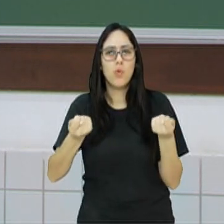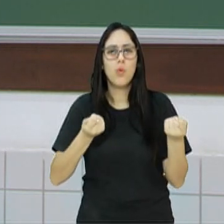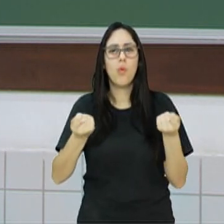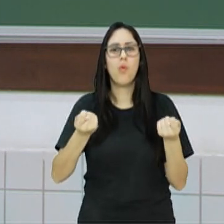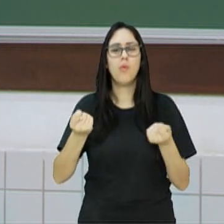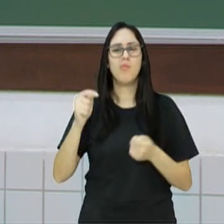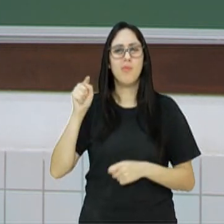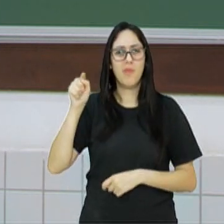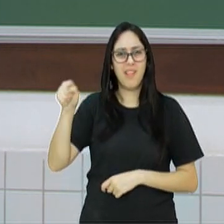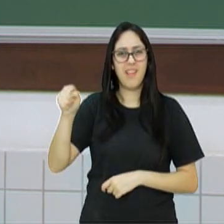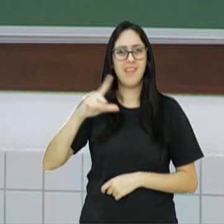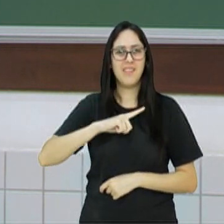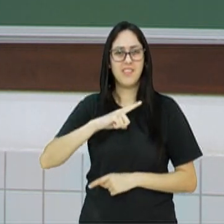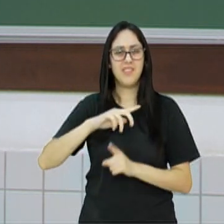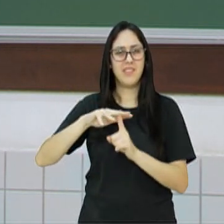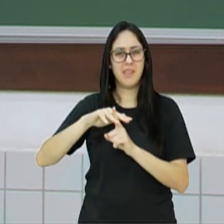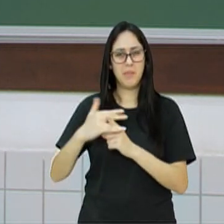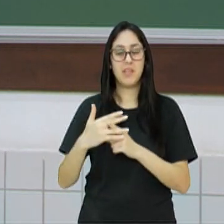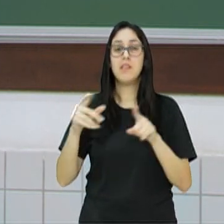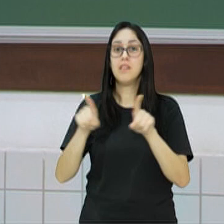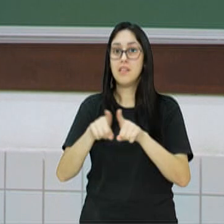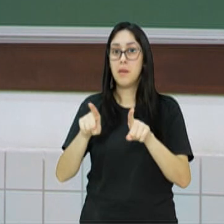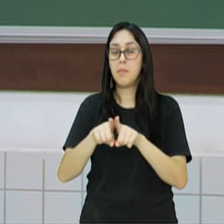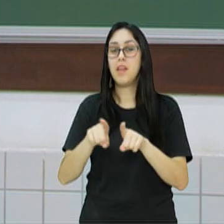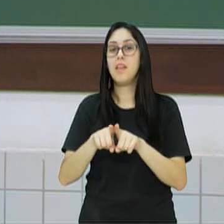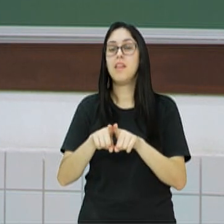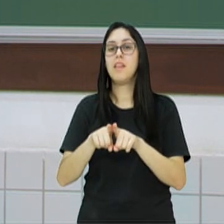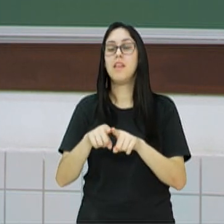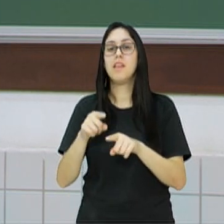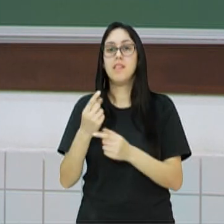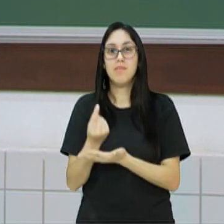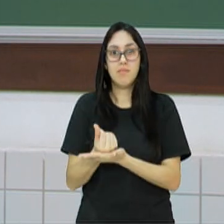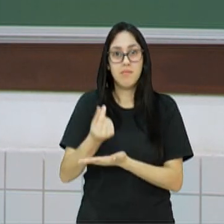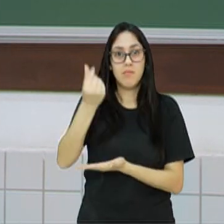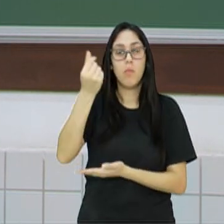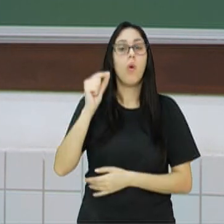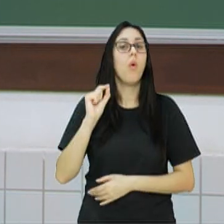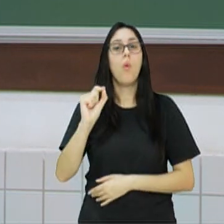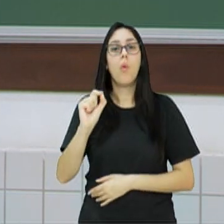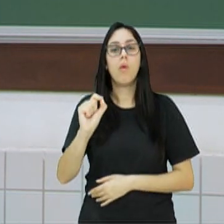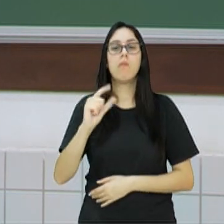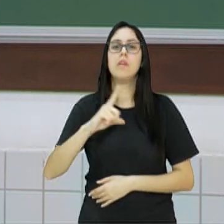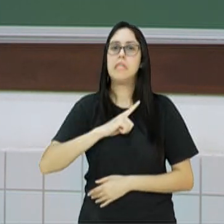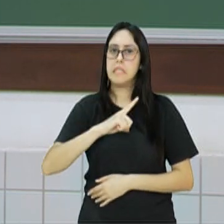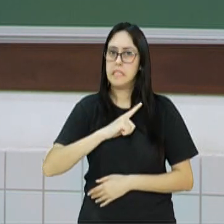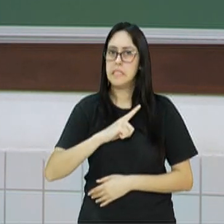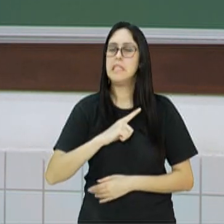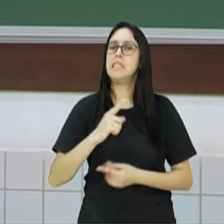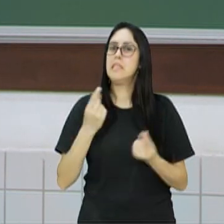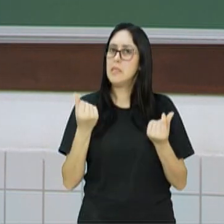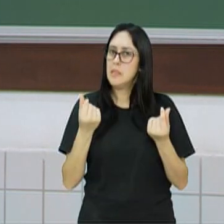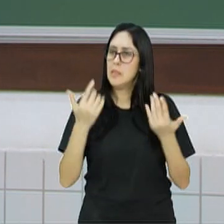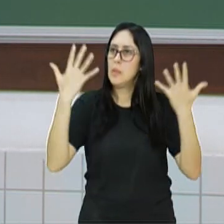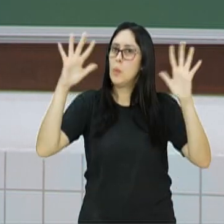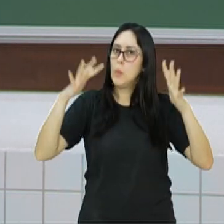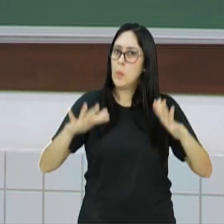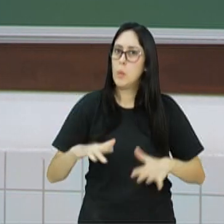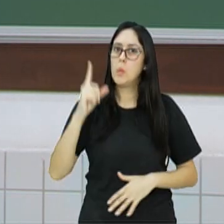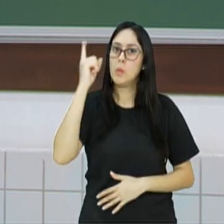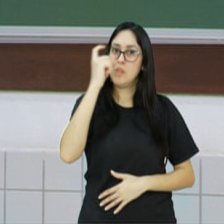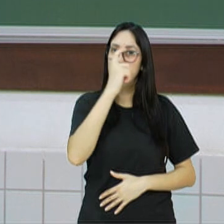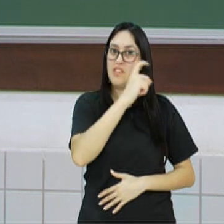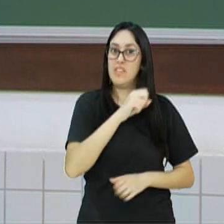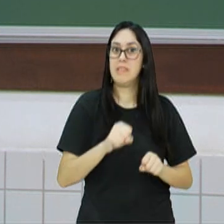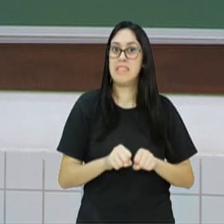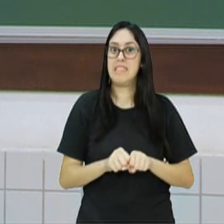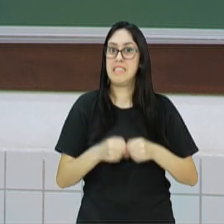bloco capitalista, em especial os Estados Unidos, iniciam um processo de desintegração, de colapso, de decadência da União Soviética.